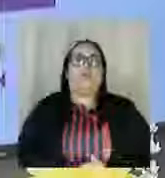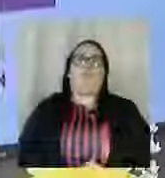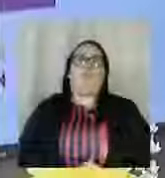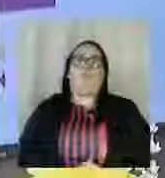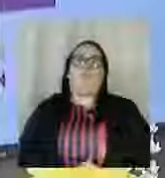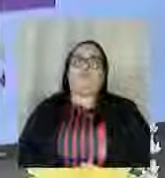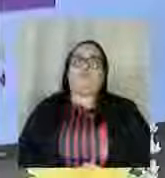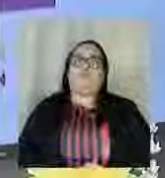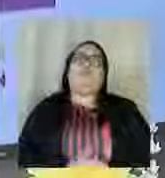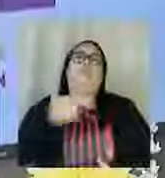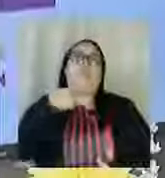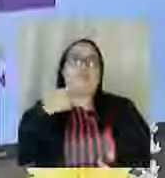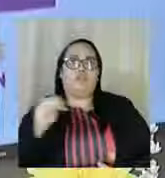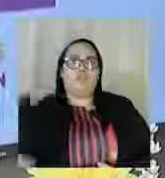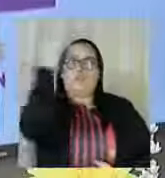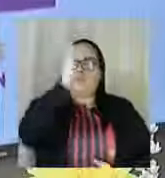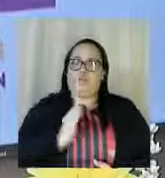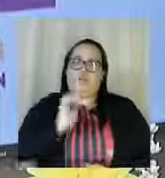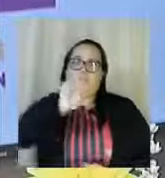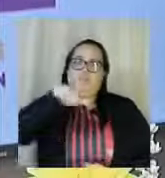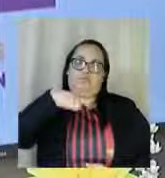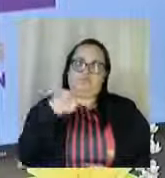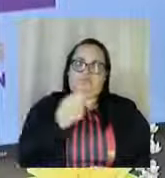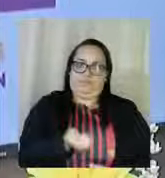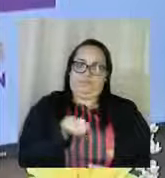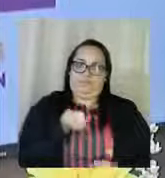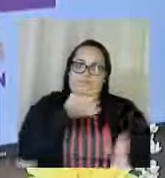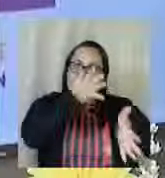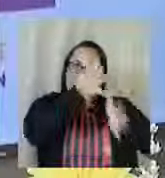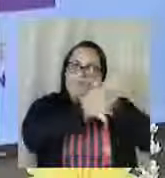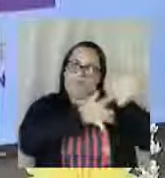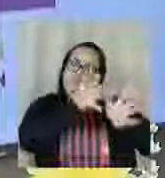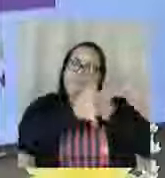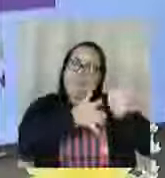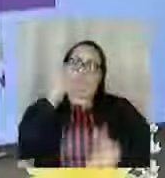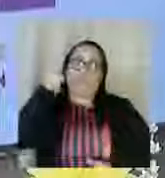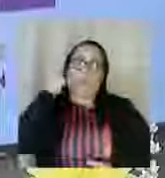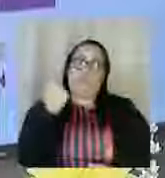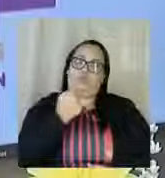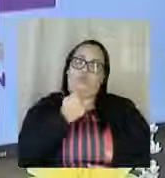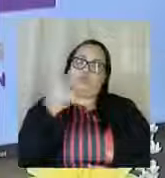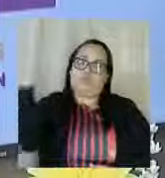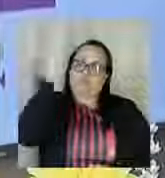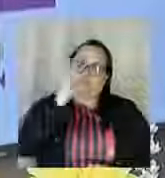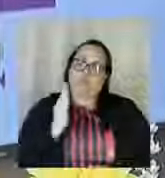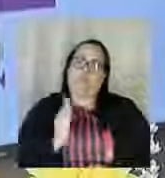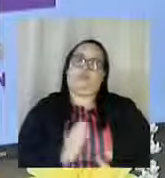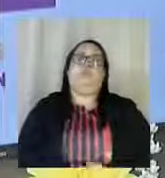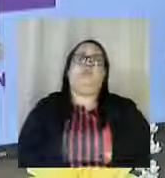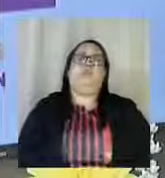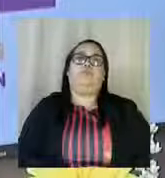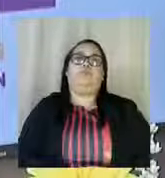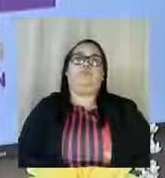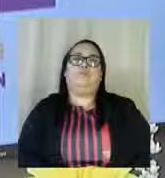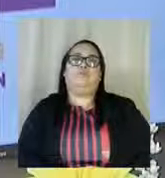língua brasileira de sinais. Então, o surdo brasileiro tem como se identificar, como se